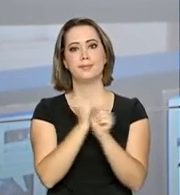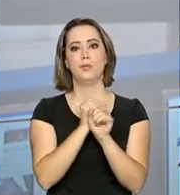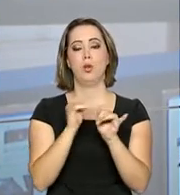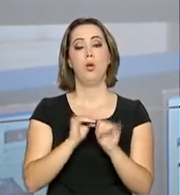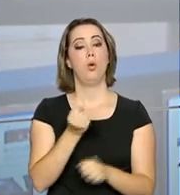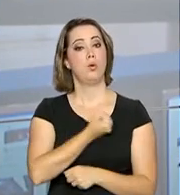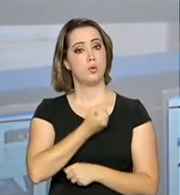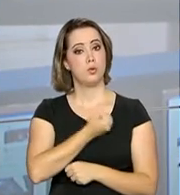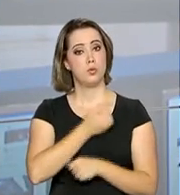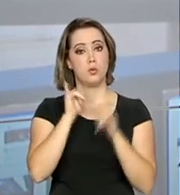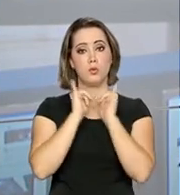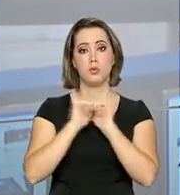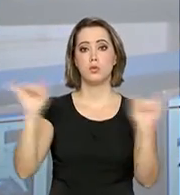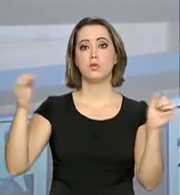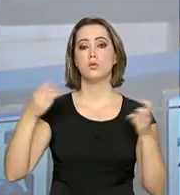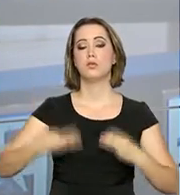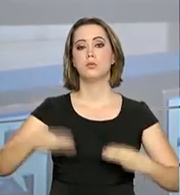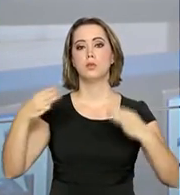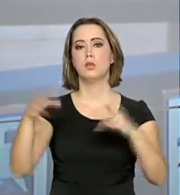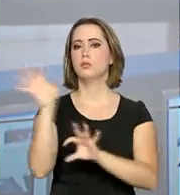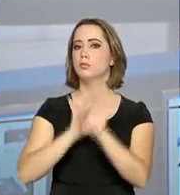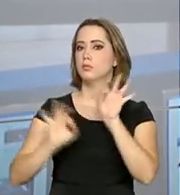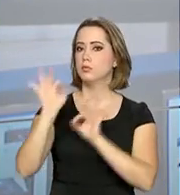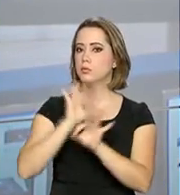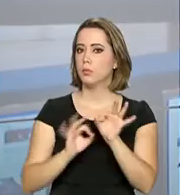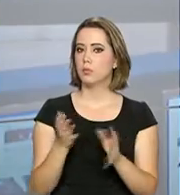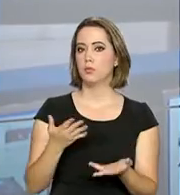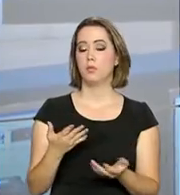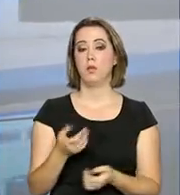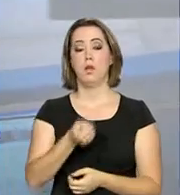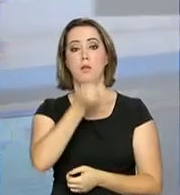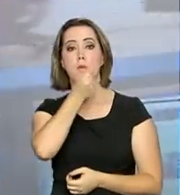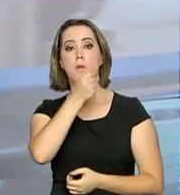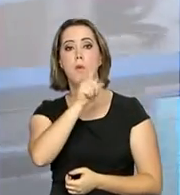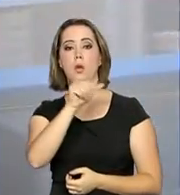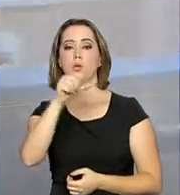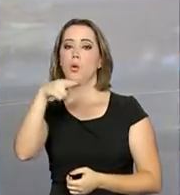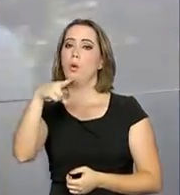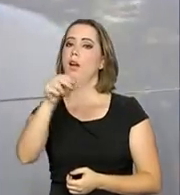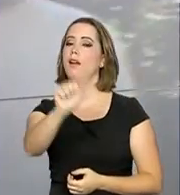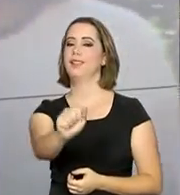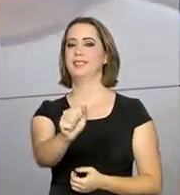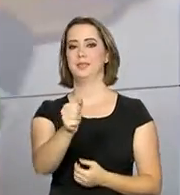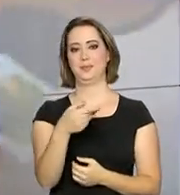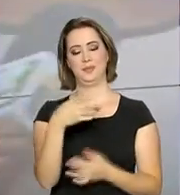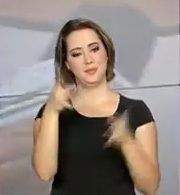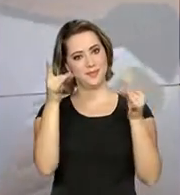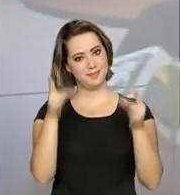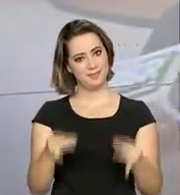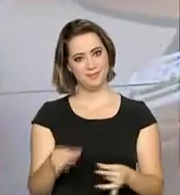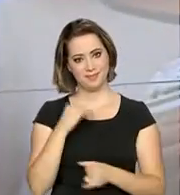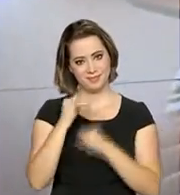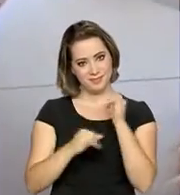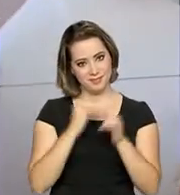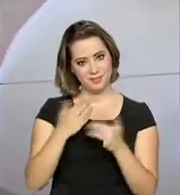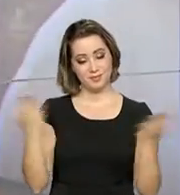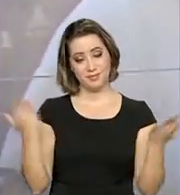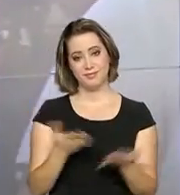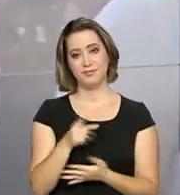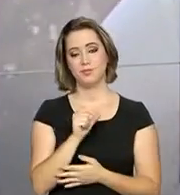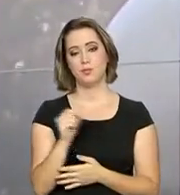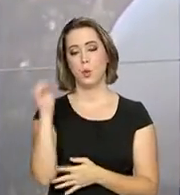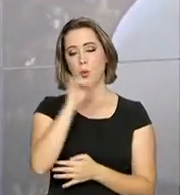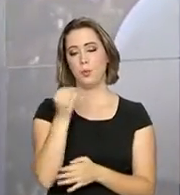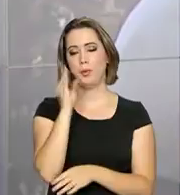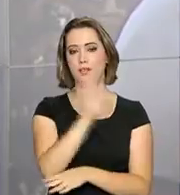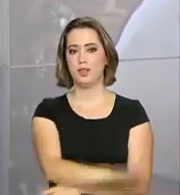pouco pelo Ministério do Planejamento, Desenvolvimento e Gestão. A repórter Luana Karen tem as informações ao vivo para a gente. Olá, Luana,